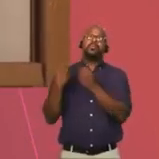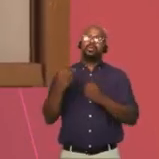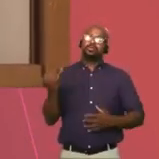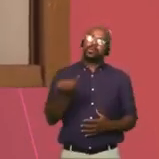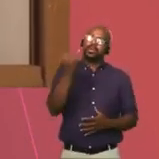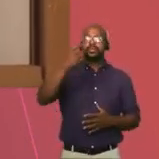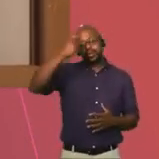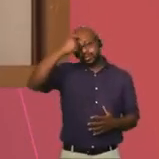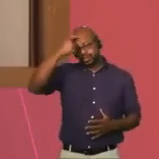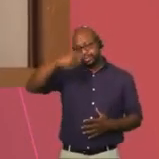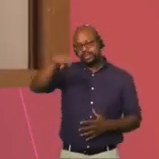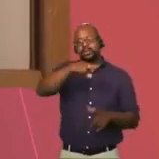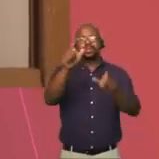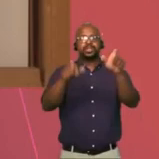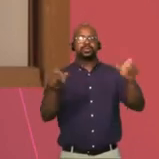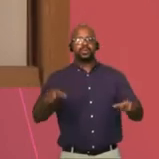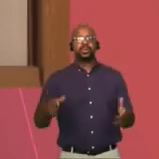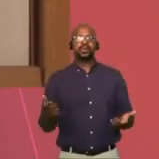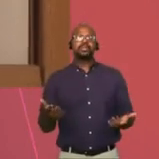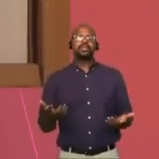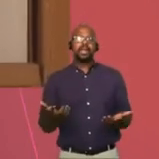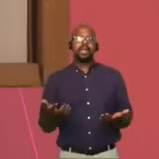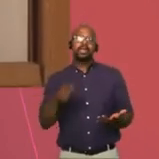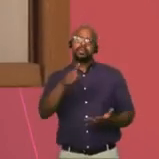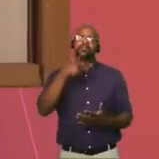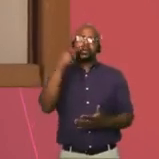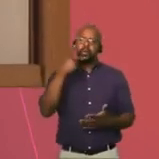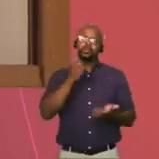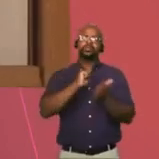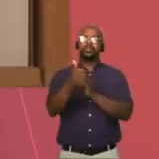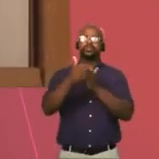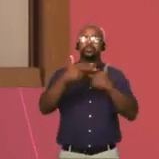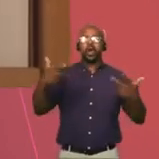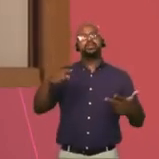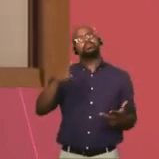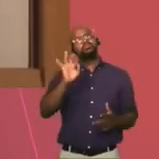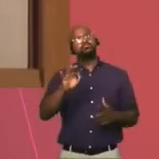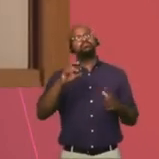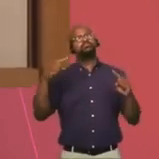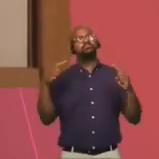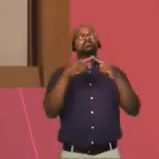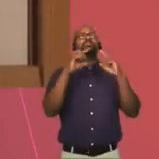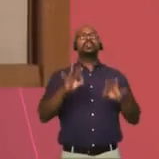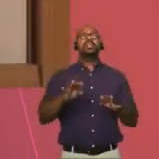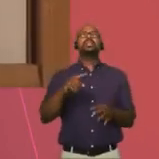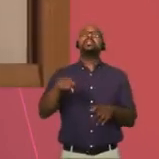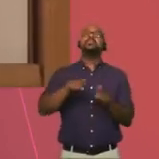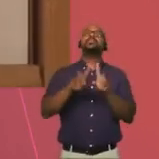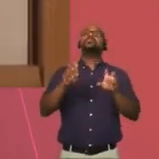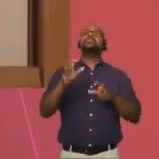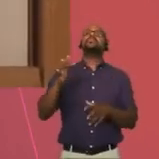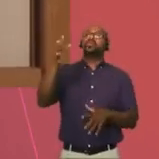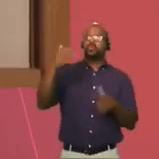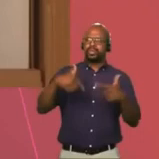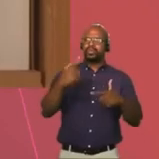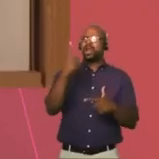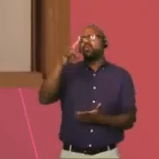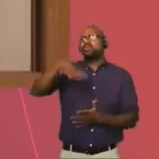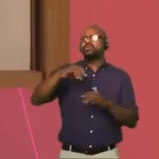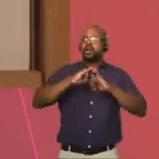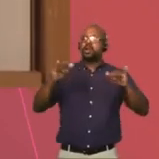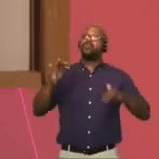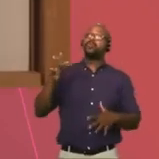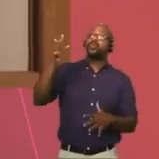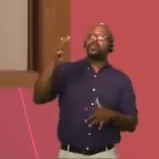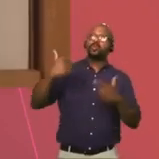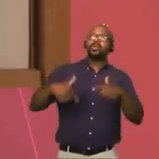importante a conscientização das pessoas né Fazer o valor do esporte como uma ferramenta e tal Decisão foi do trabalho só última mensagem sobre